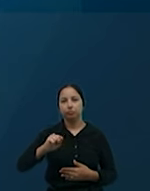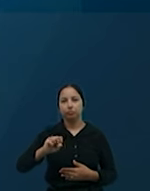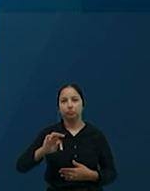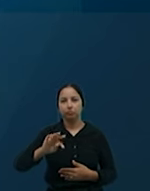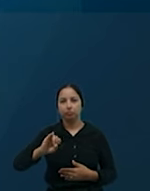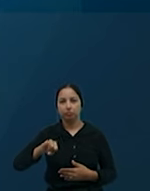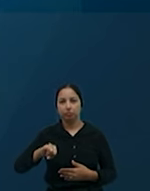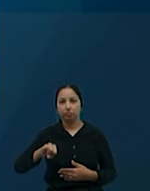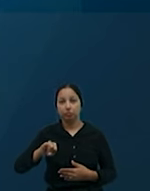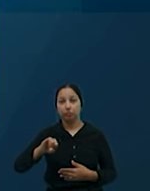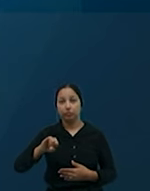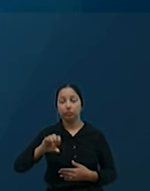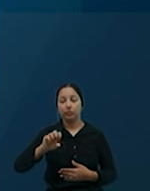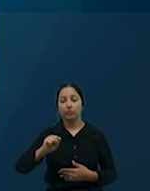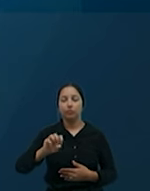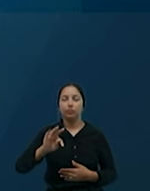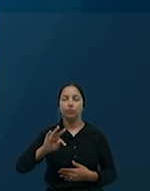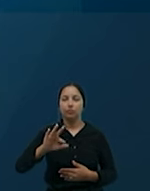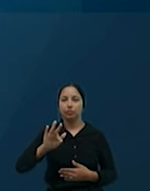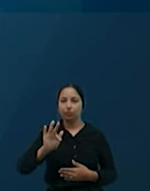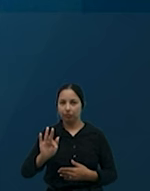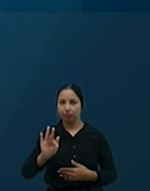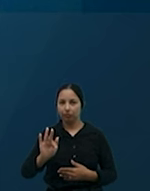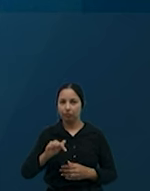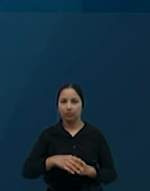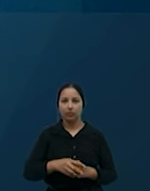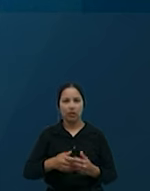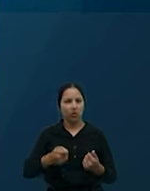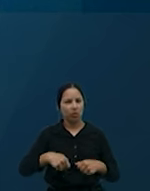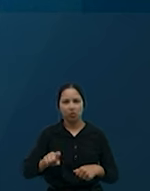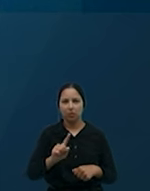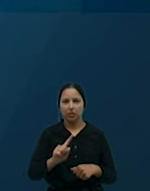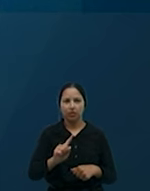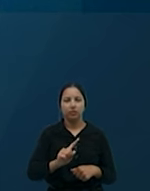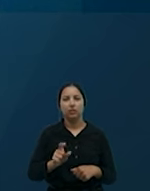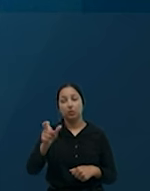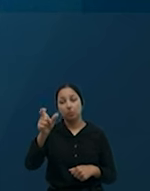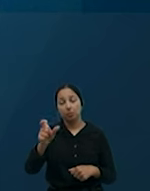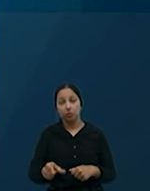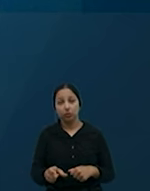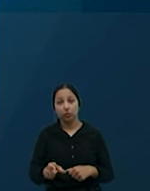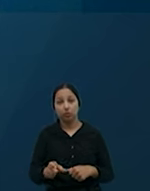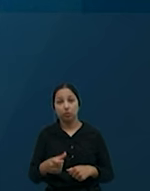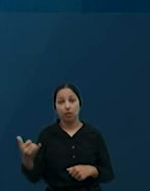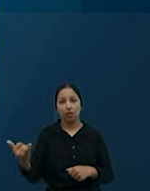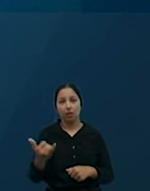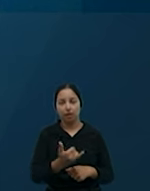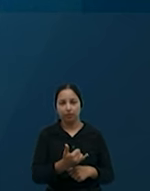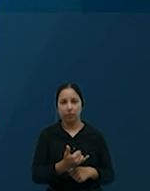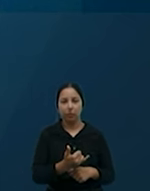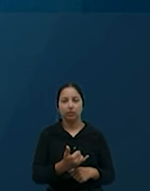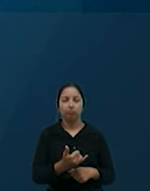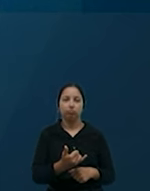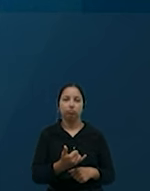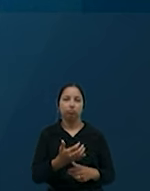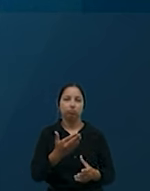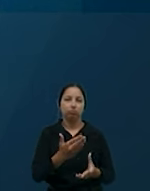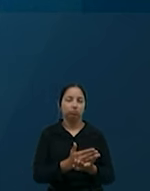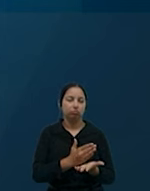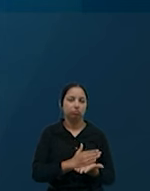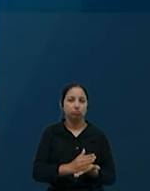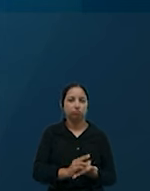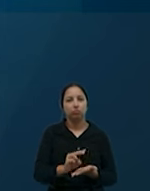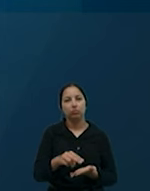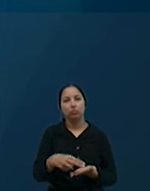a autorização expressa do sindicalizado para propositura de qualquer ação ou para se beneficiar dos efeitos de eventual